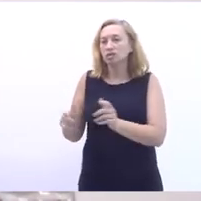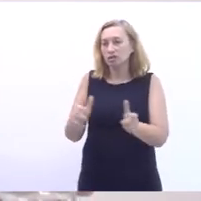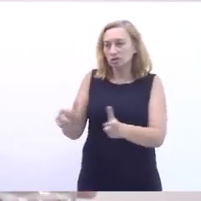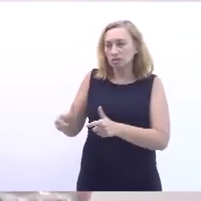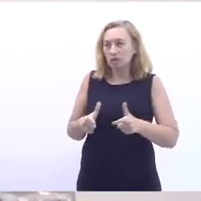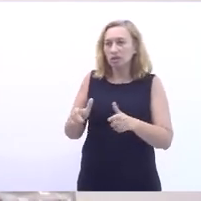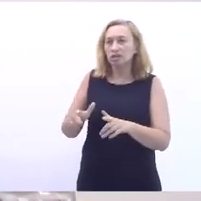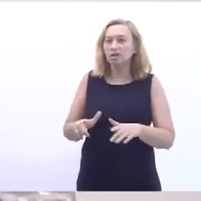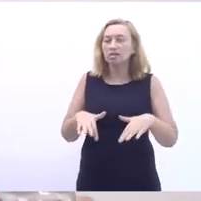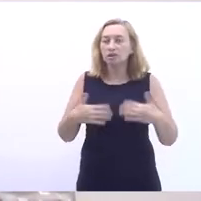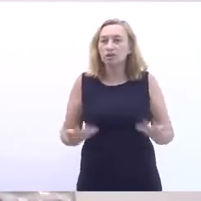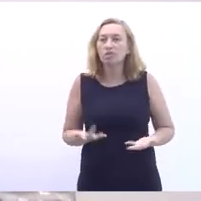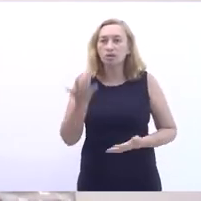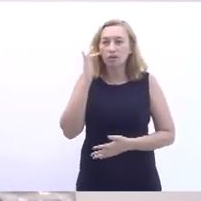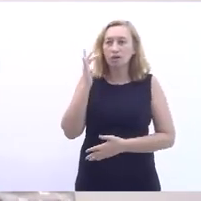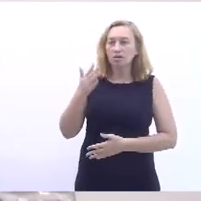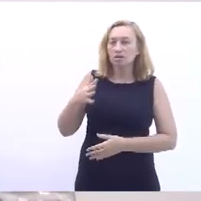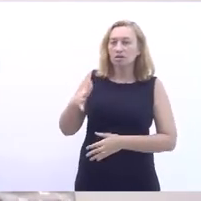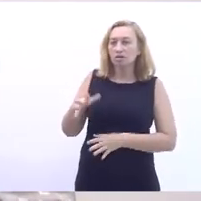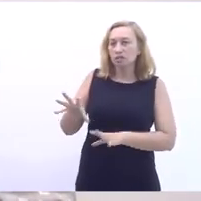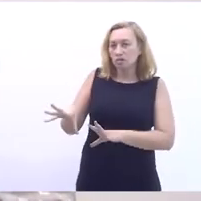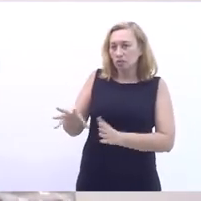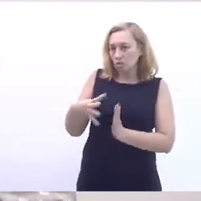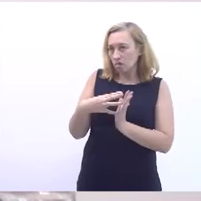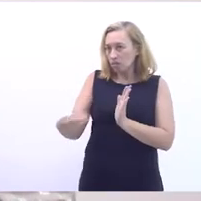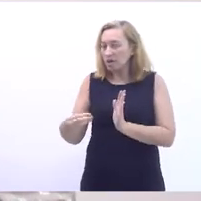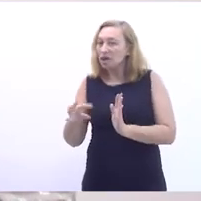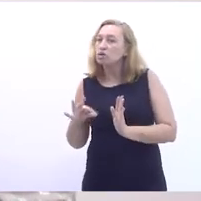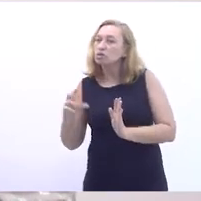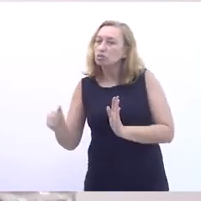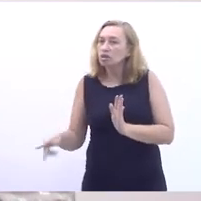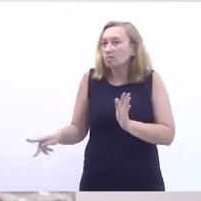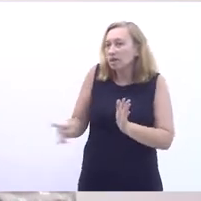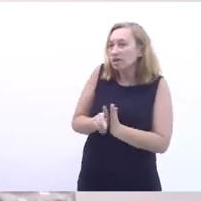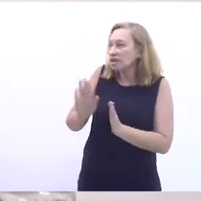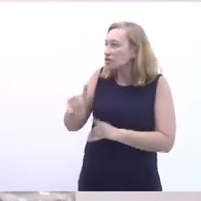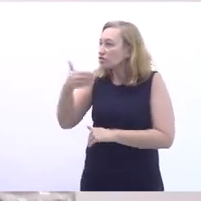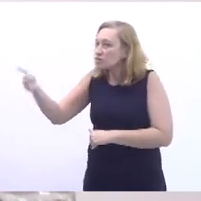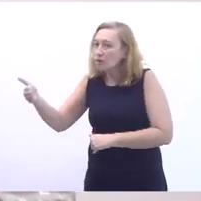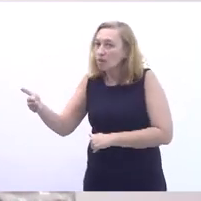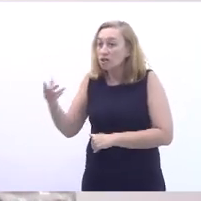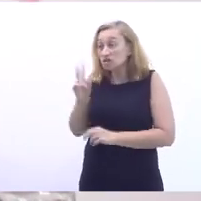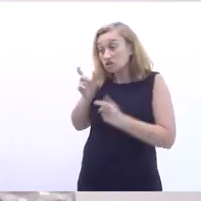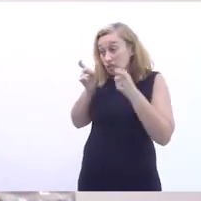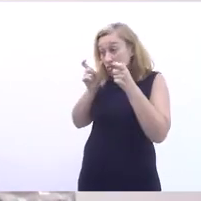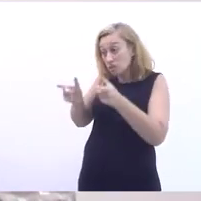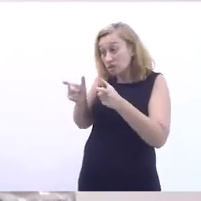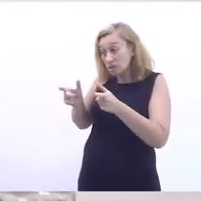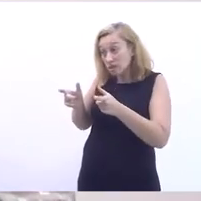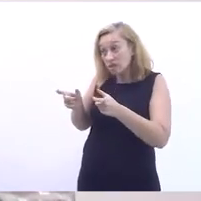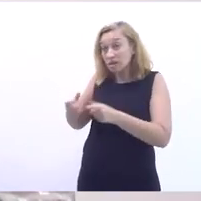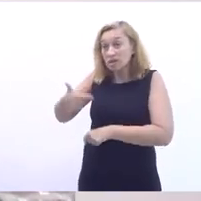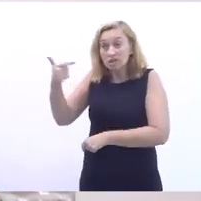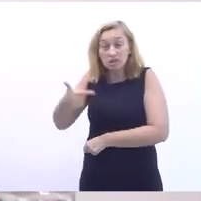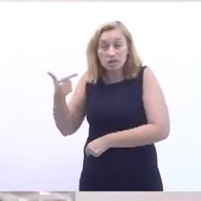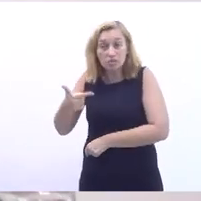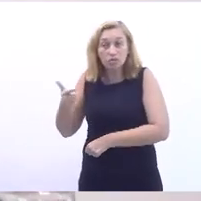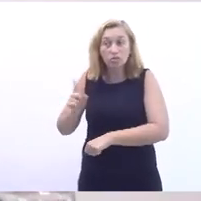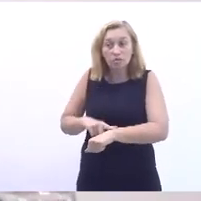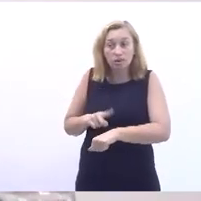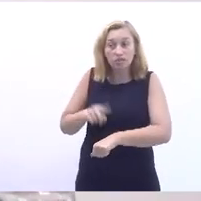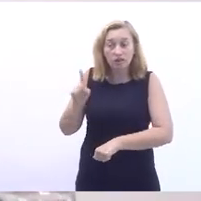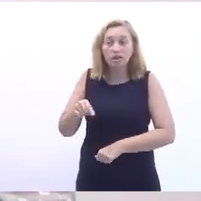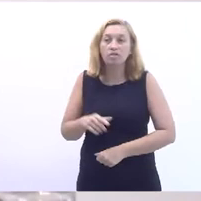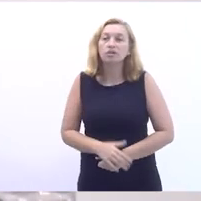então eu acho já que a gente gosta de copiar tudo que vem de fora né a gente se atente essa segunda segunda Leva